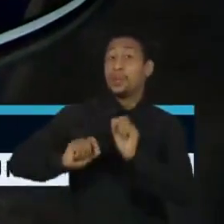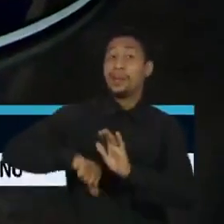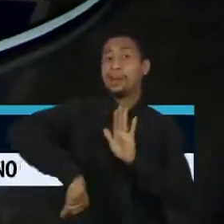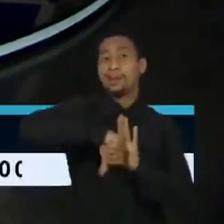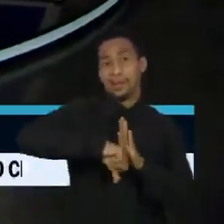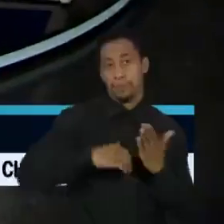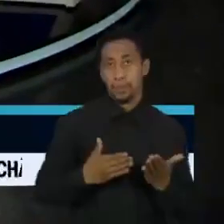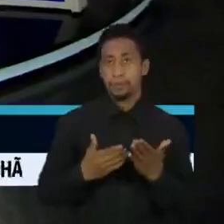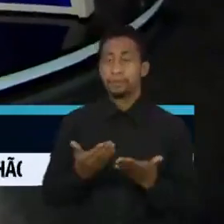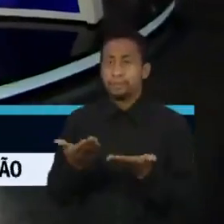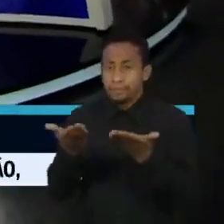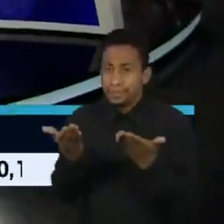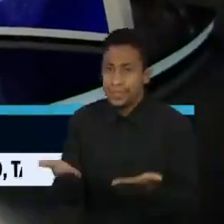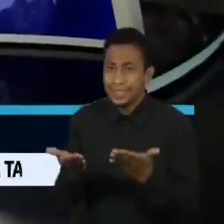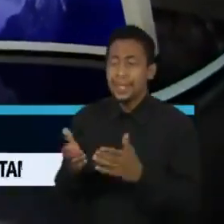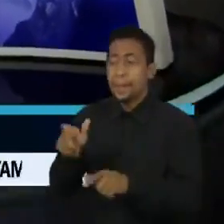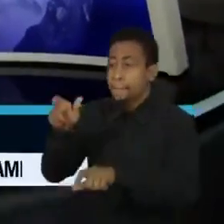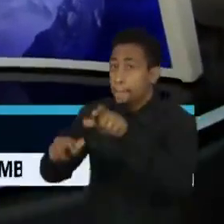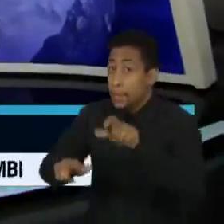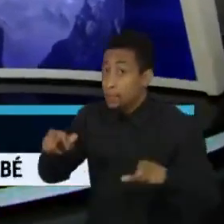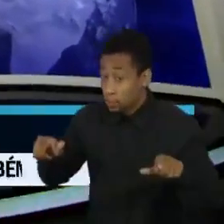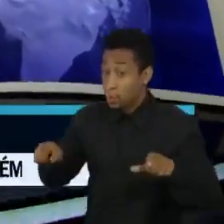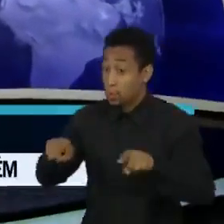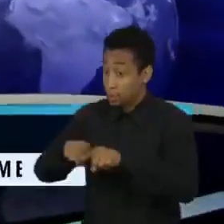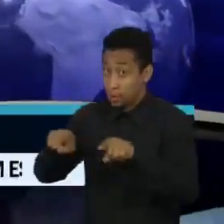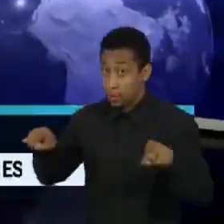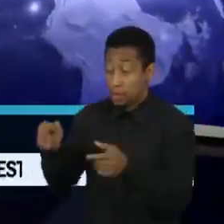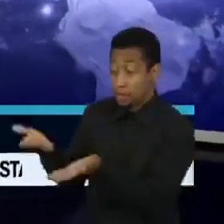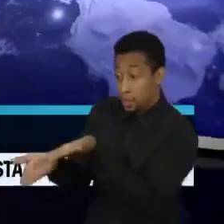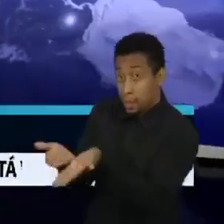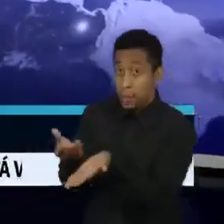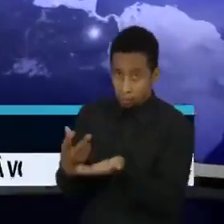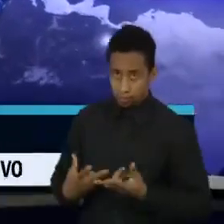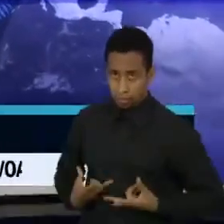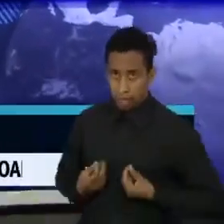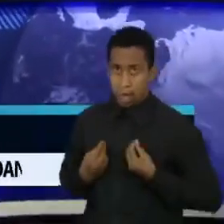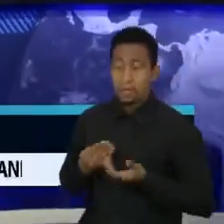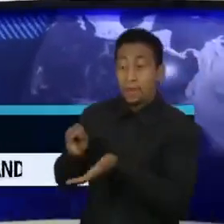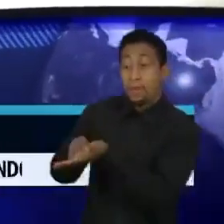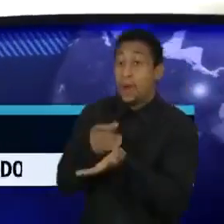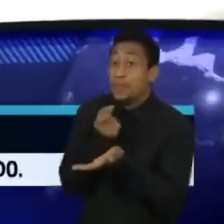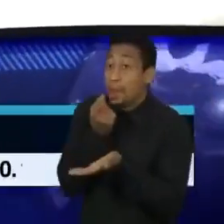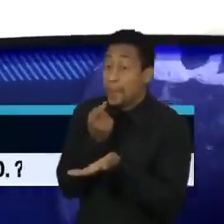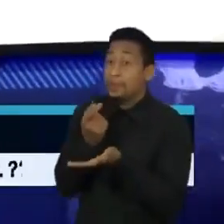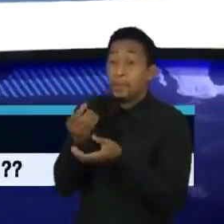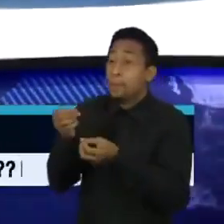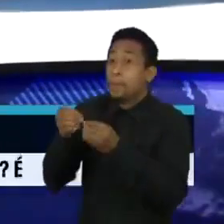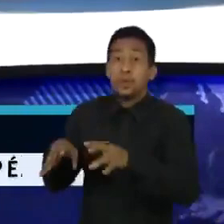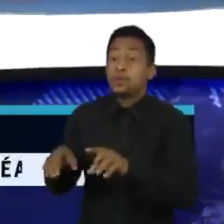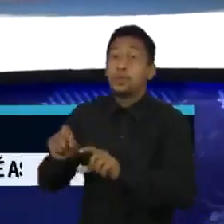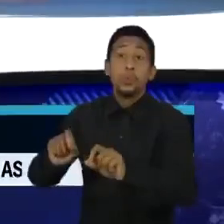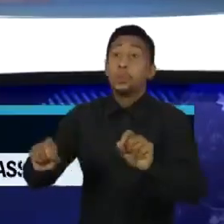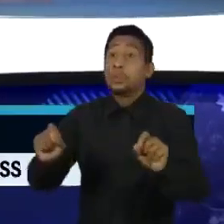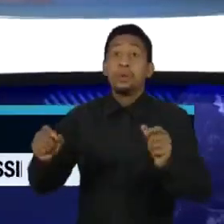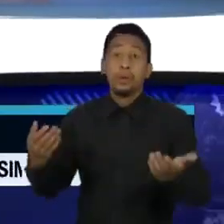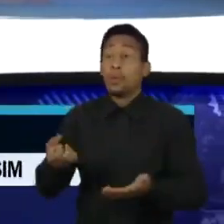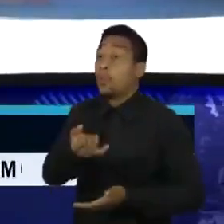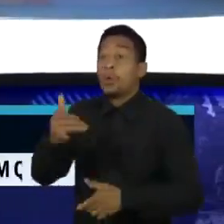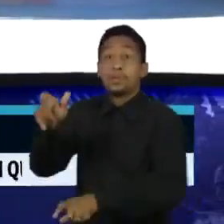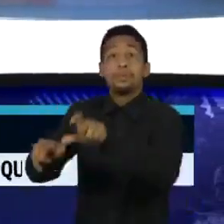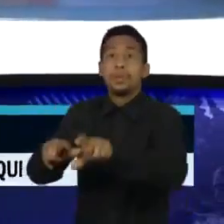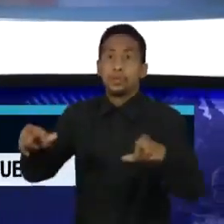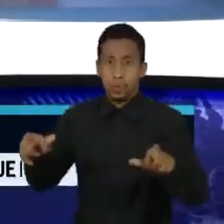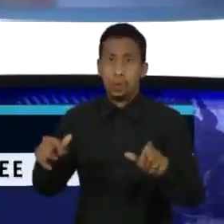de pessoas ainda podem ser prejudicadas pela ausência de radiofármacos? A gente viu ali que tem uma verba aí prevista